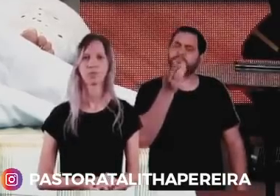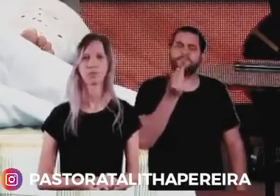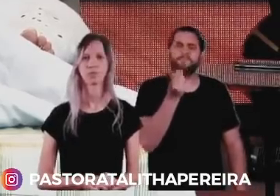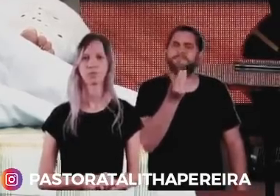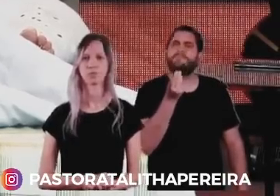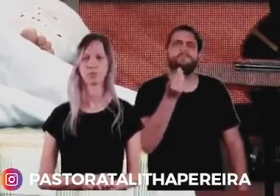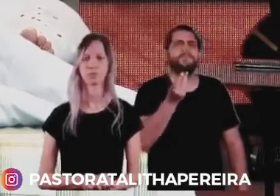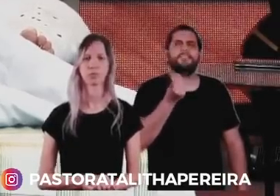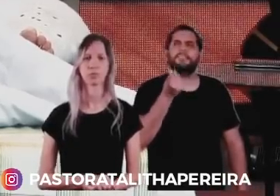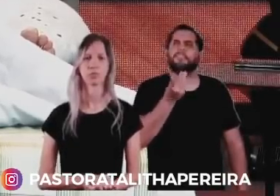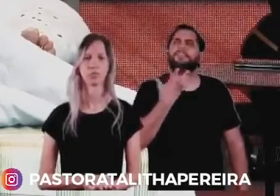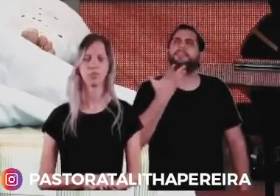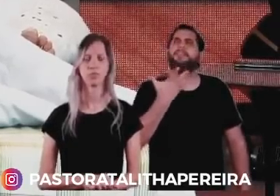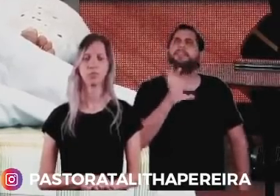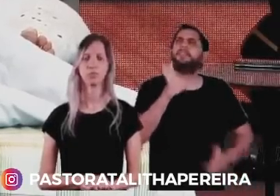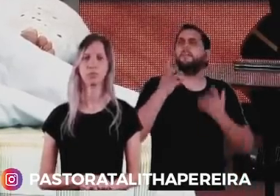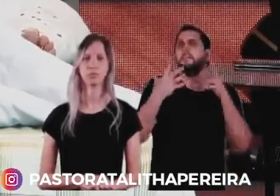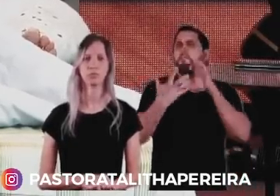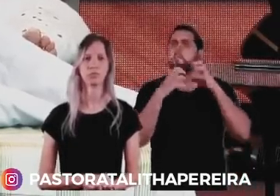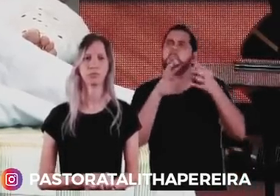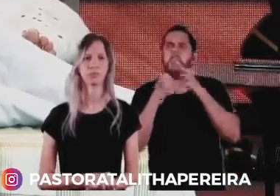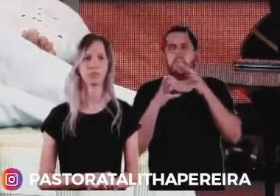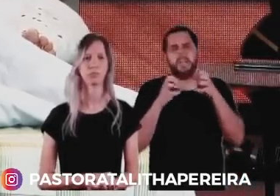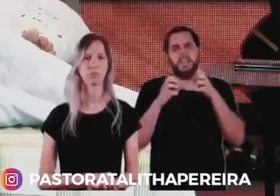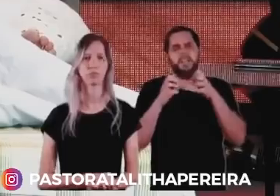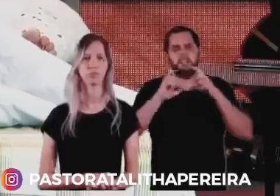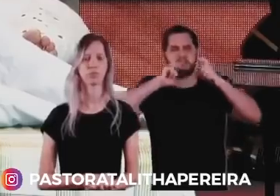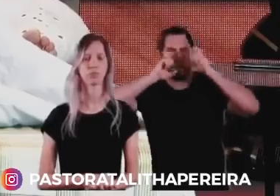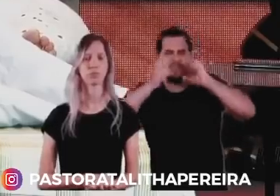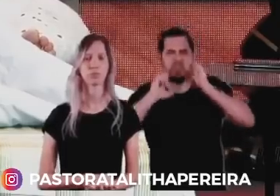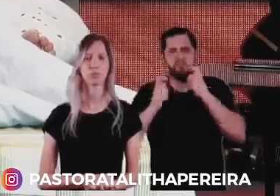alguma briga, alguma discussão?